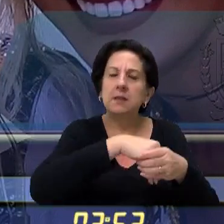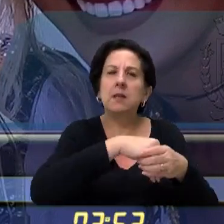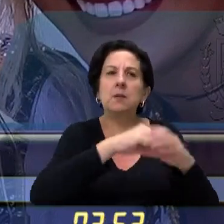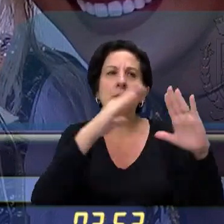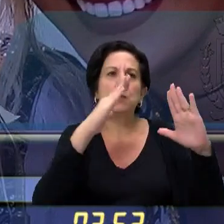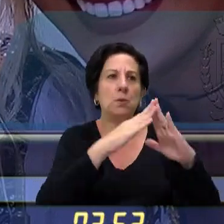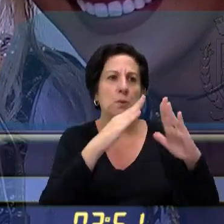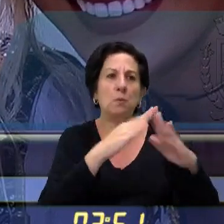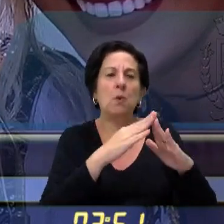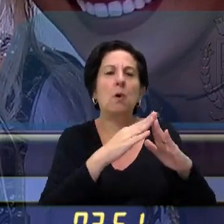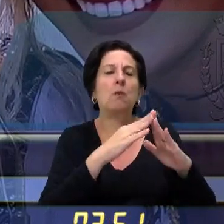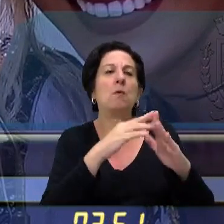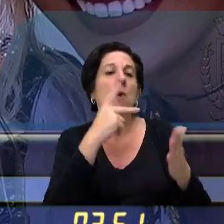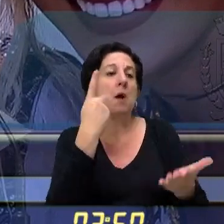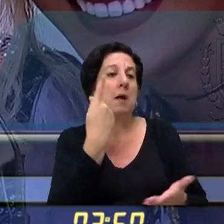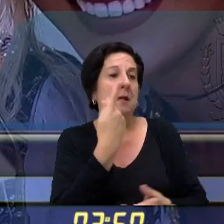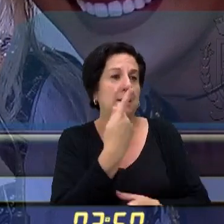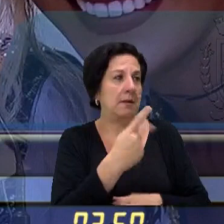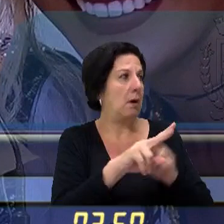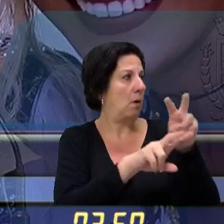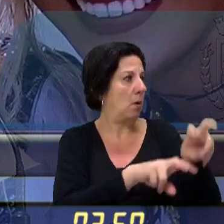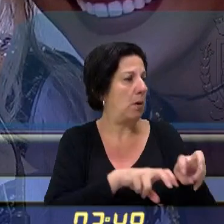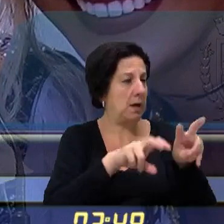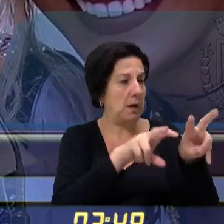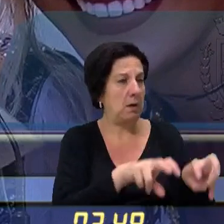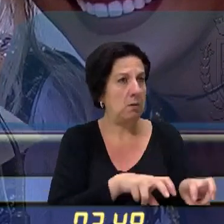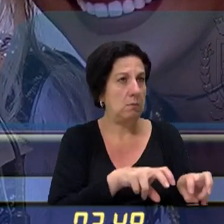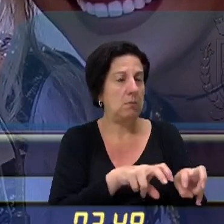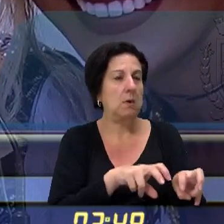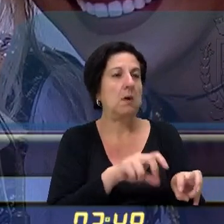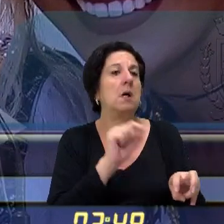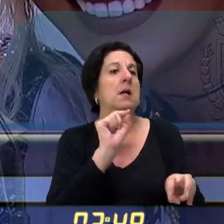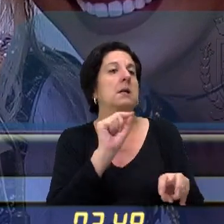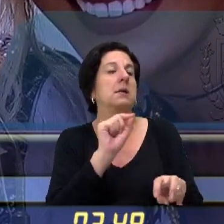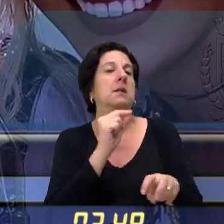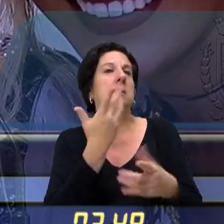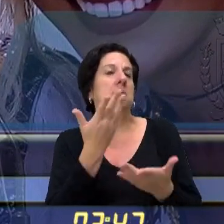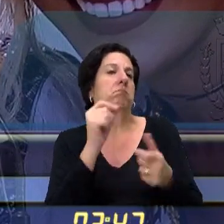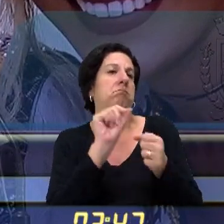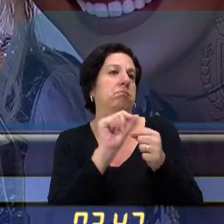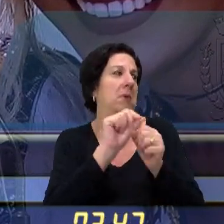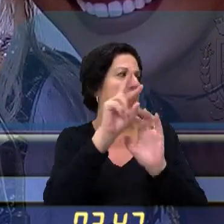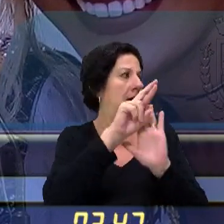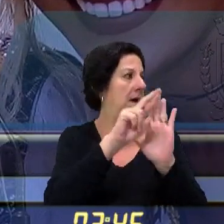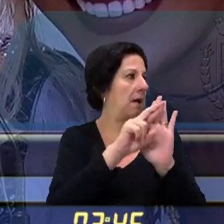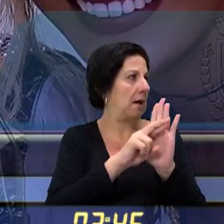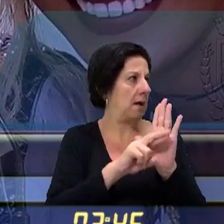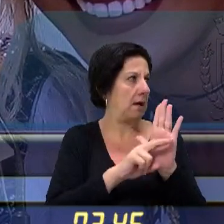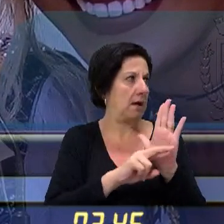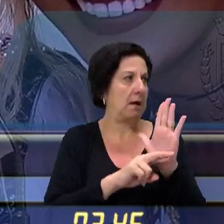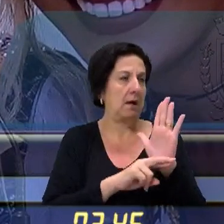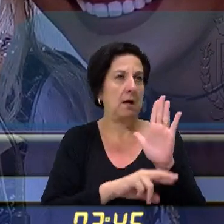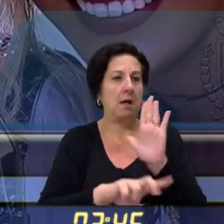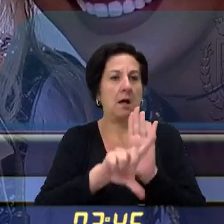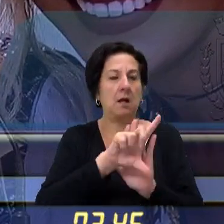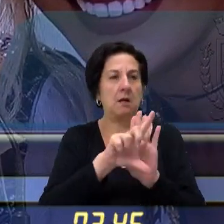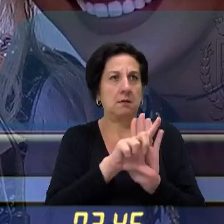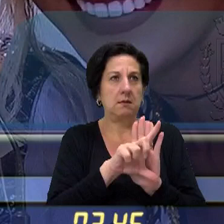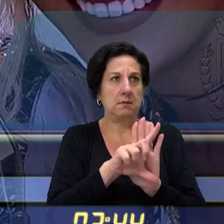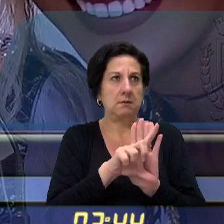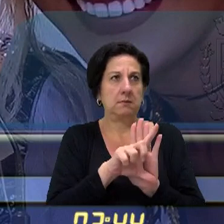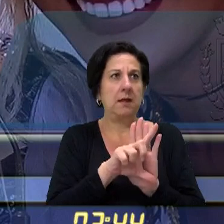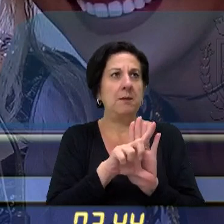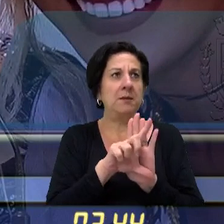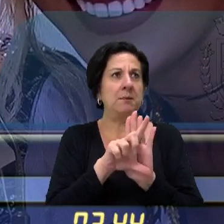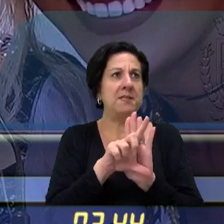imóvel pertencente ao zoneamento rural, desde que preenchidos os requisitos legais. Aí tem